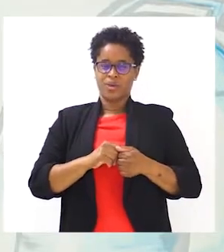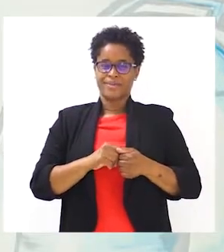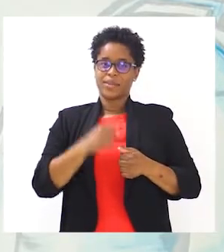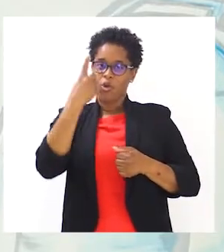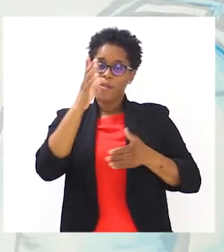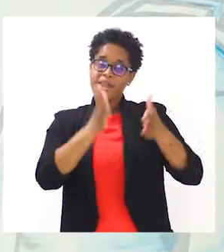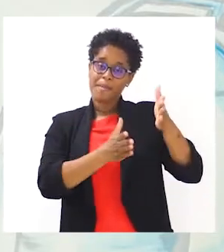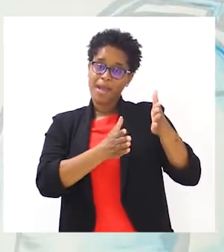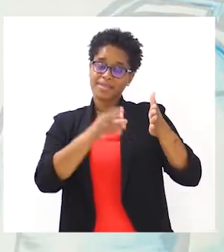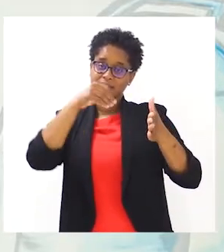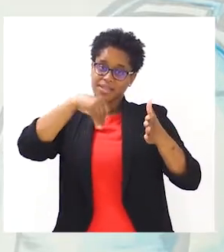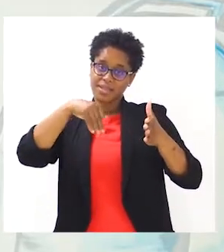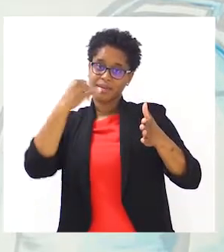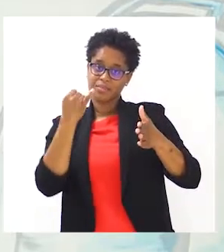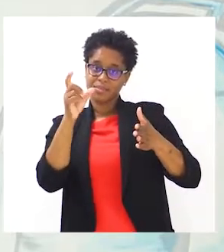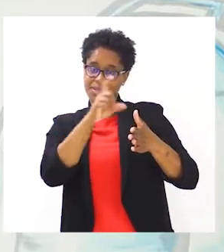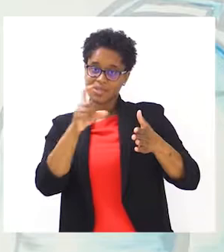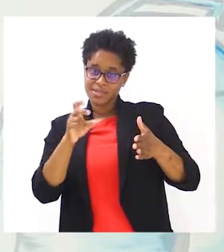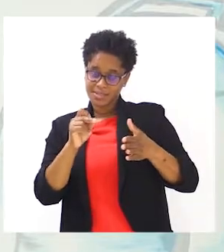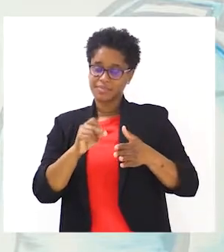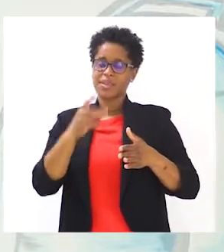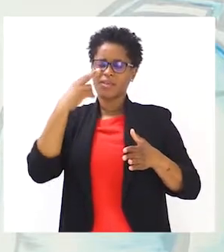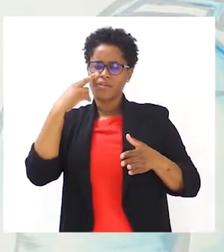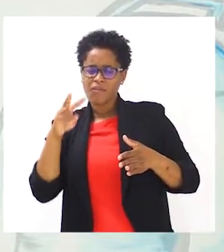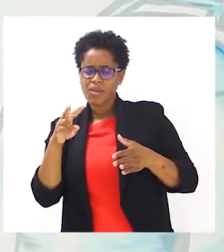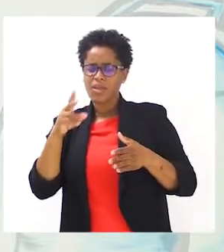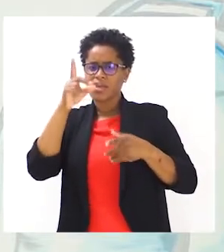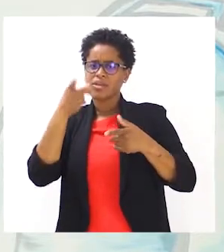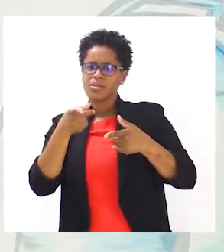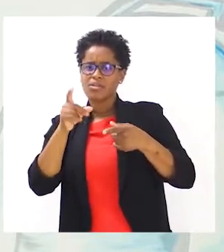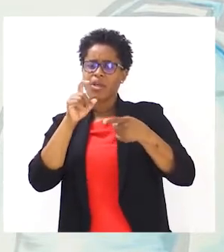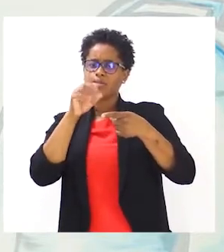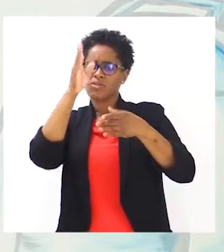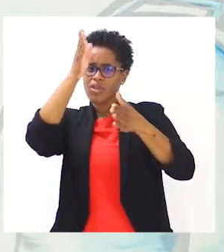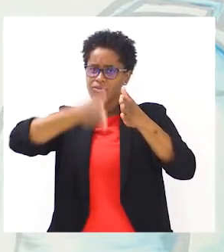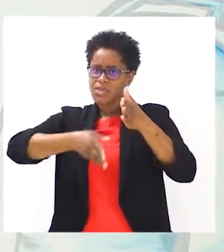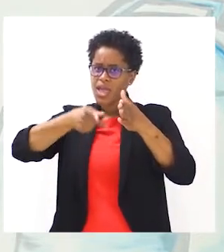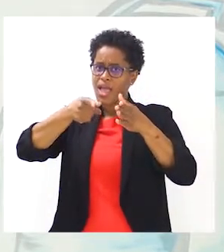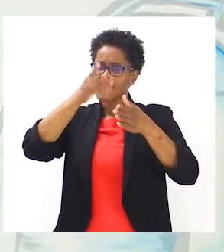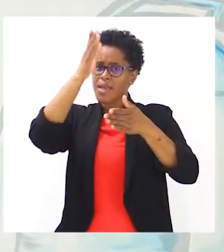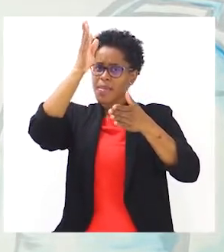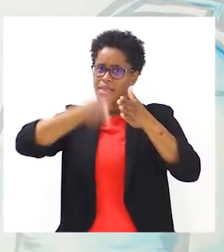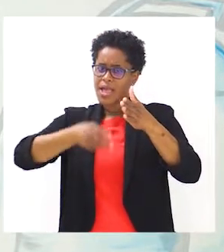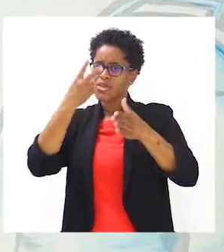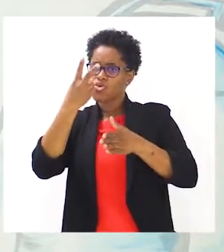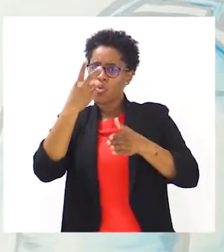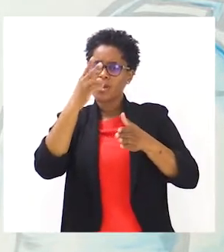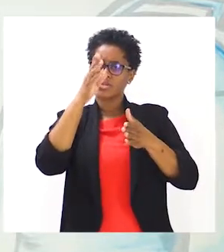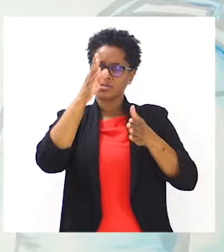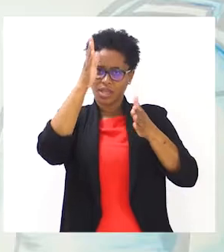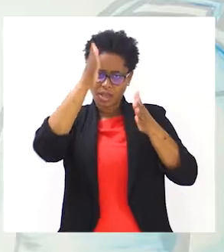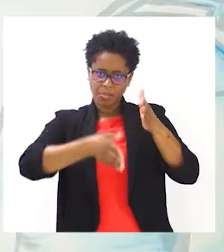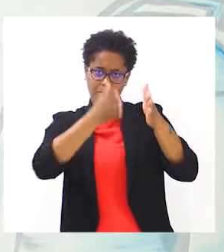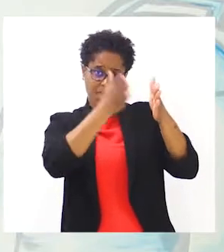uma das partes da pizza e vamos dividir esta metade em 2